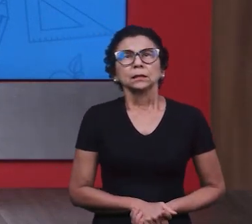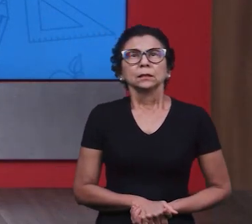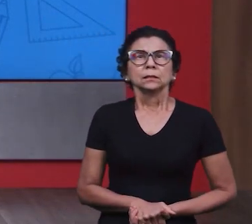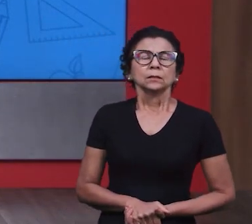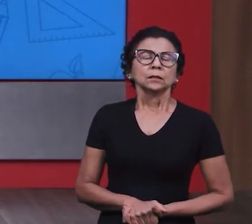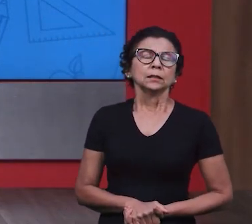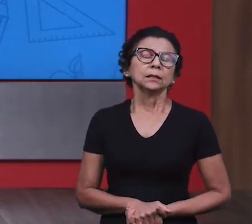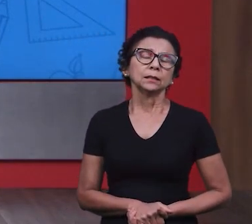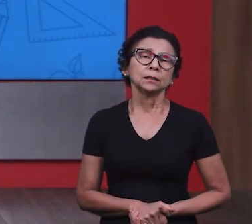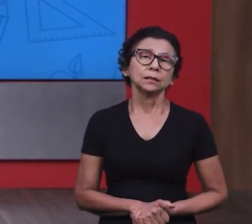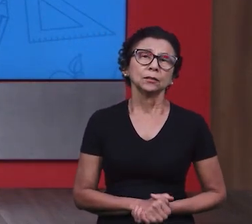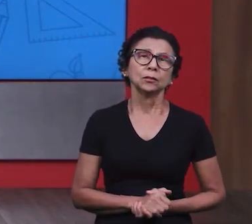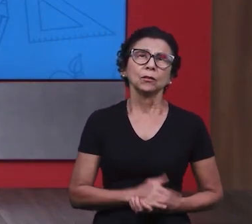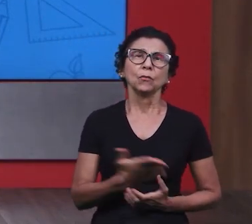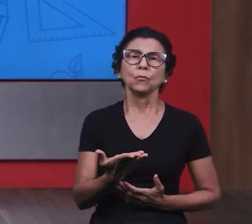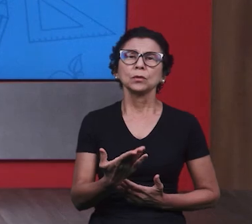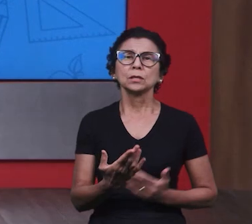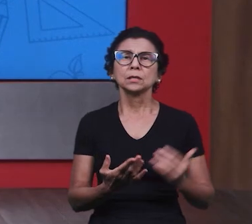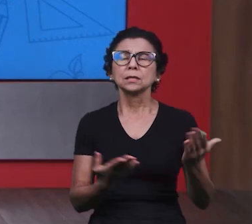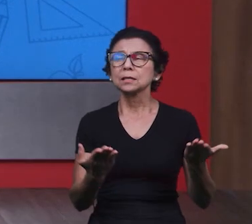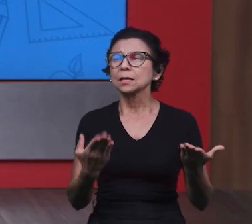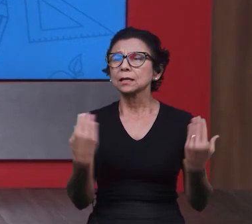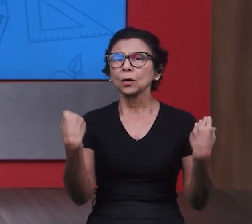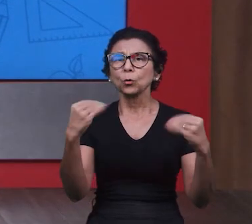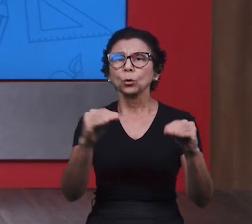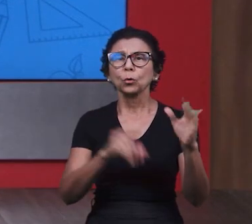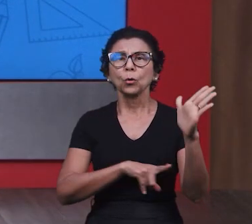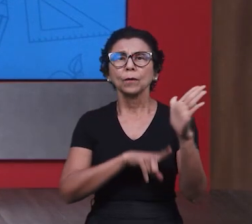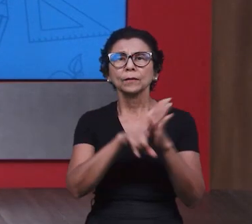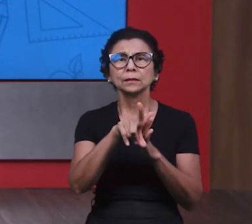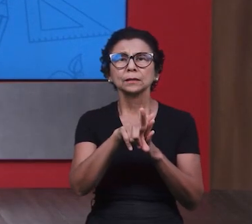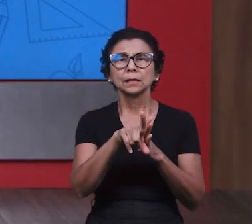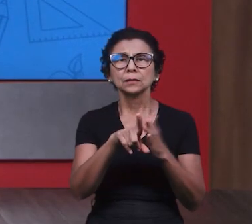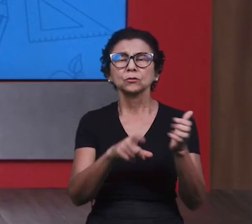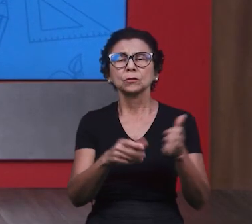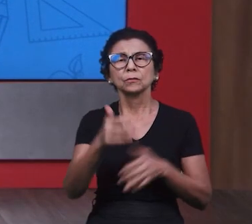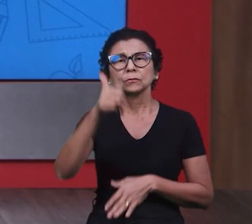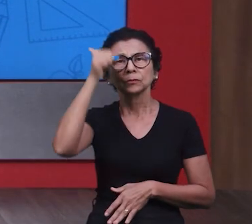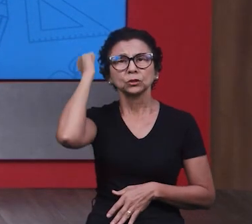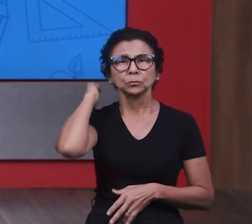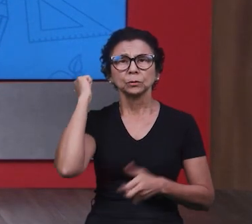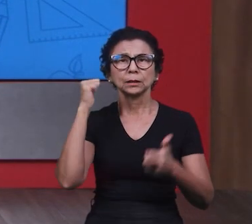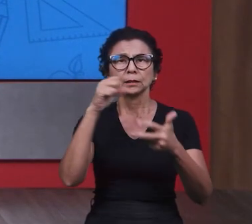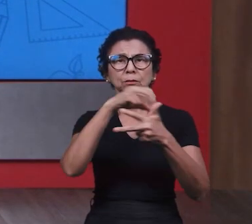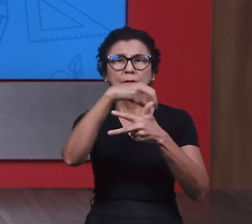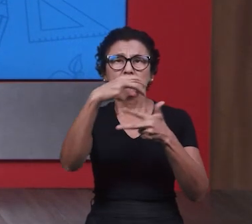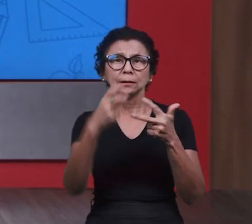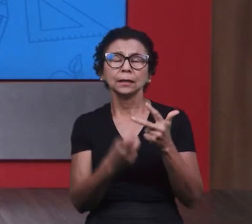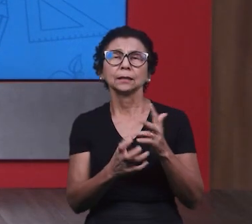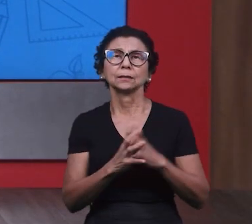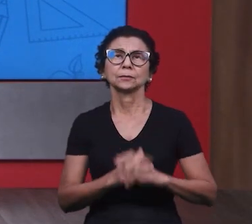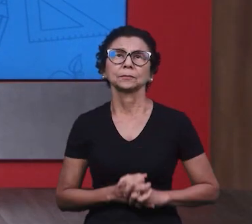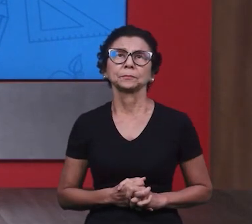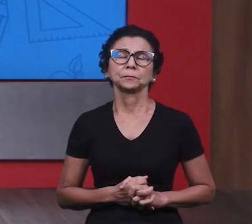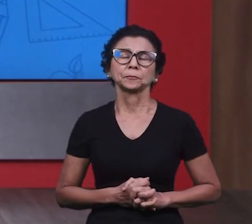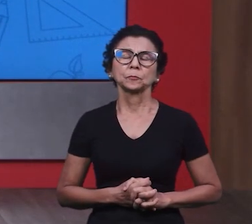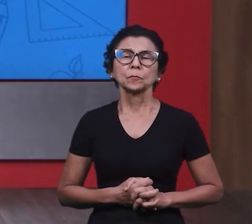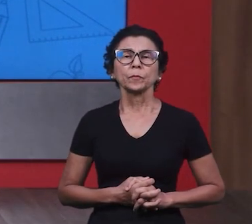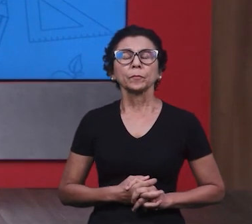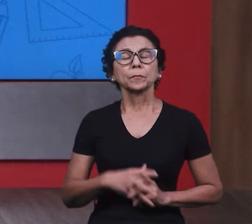você está colocando uma questão, coloque então uma questão de vestibular de Enem, eu quero saber. Então, olha aqui, ó. É